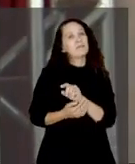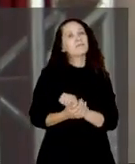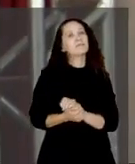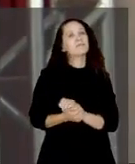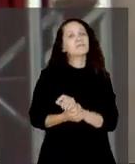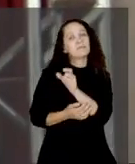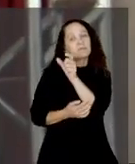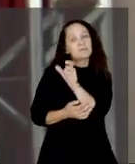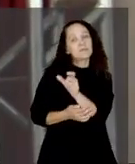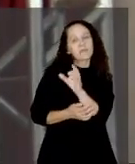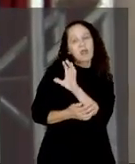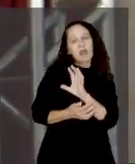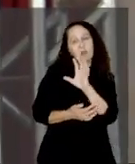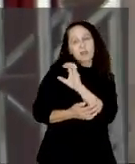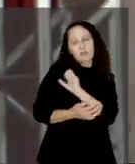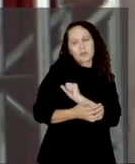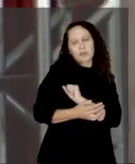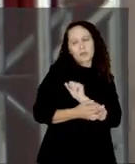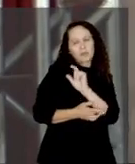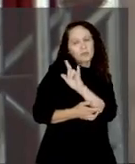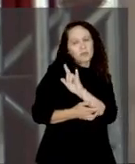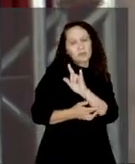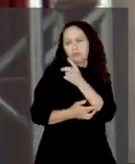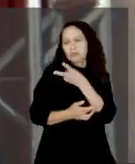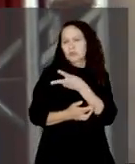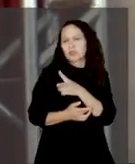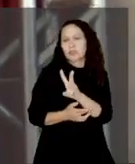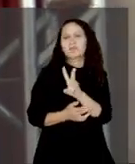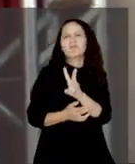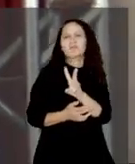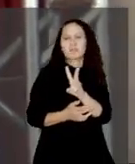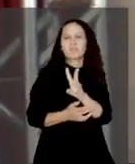Espero que Carlinhos deve ter aprendido